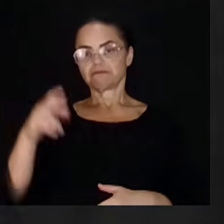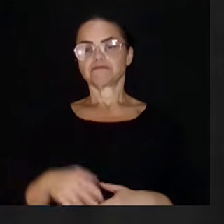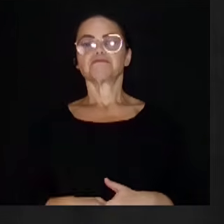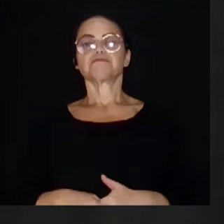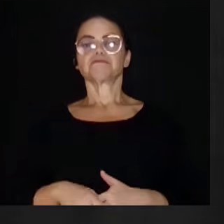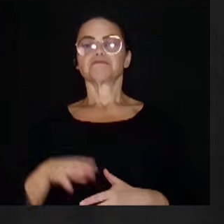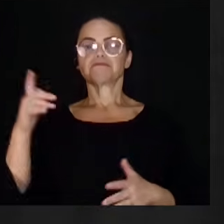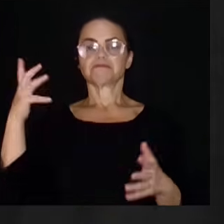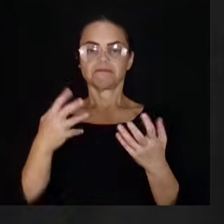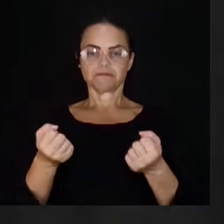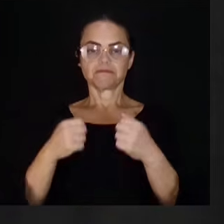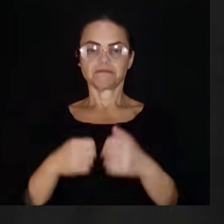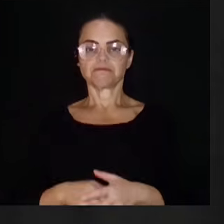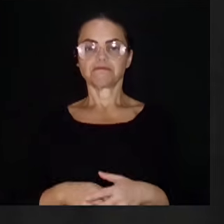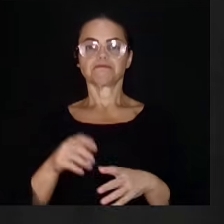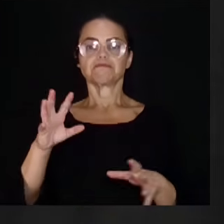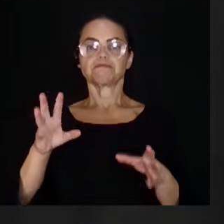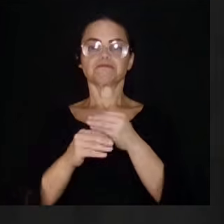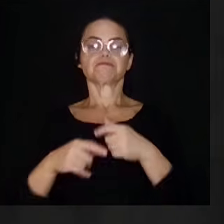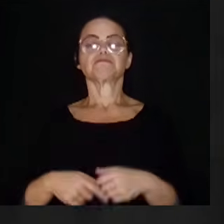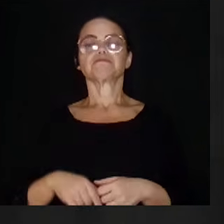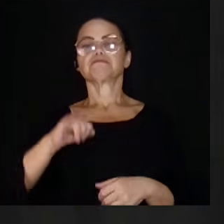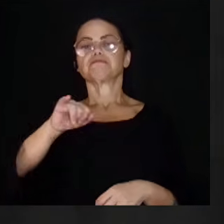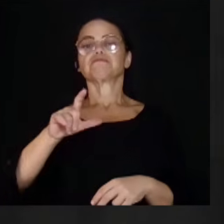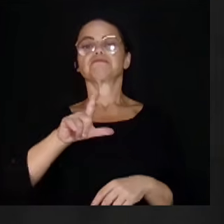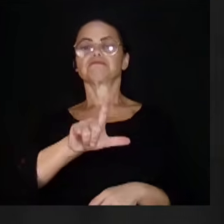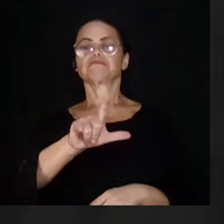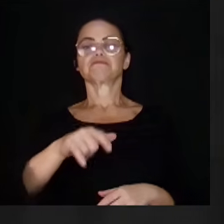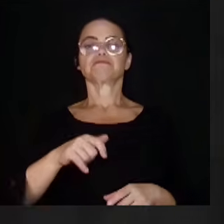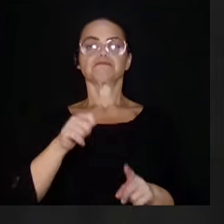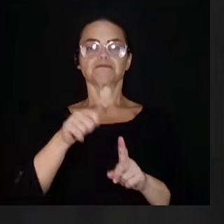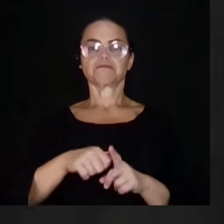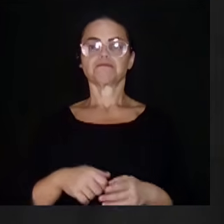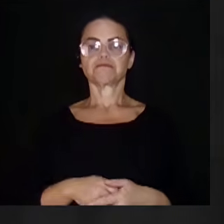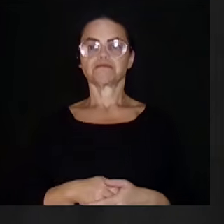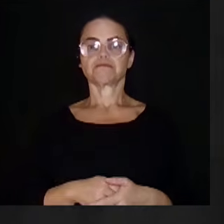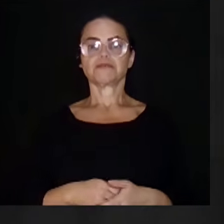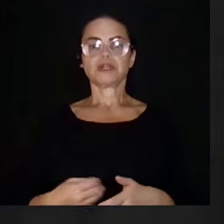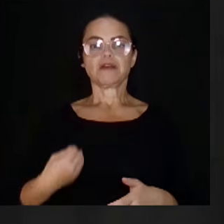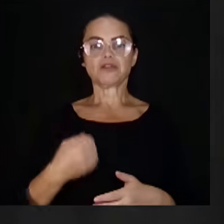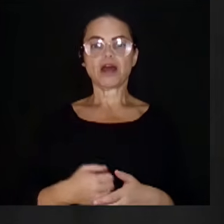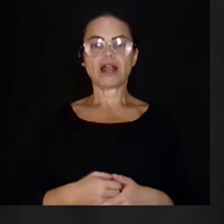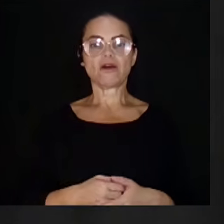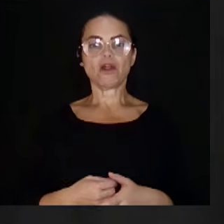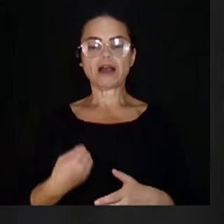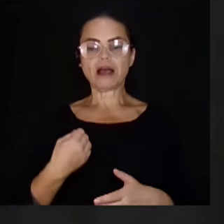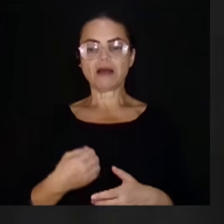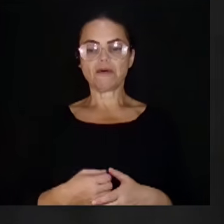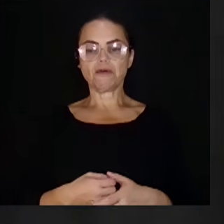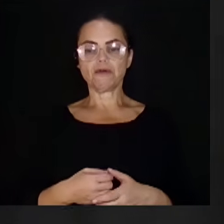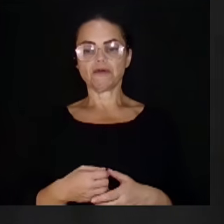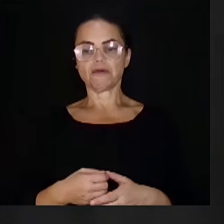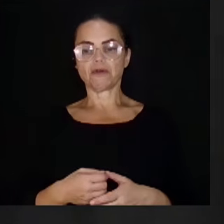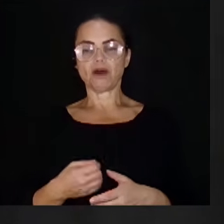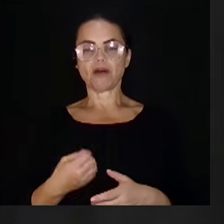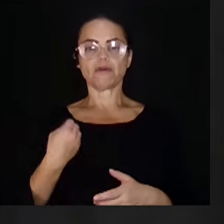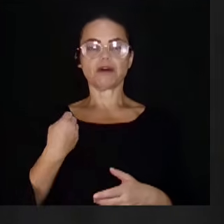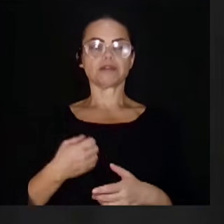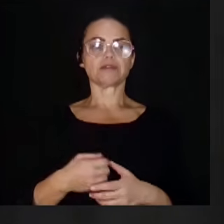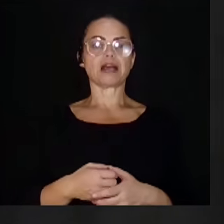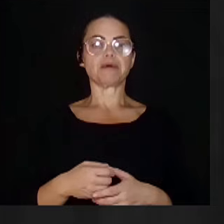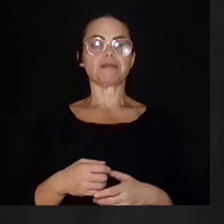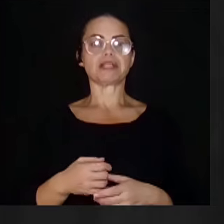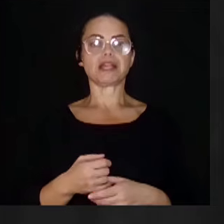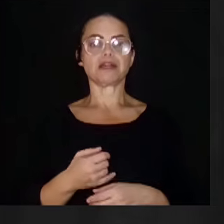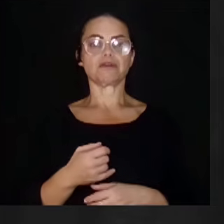termino em julho, né? Em julho, estou caminhando aí para o 10º semestre. Eu consigo perceber o quanto que eu